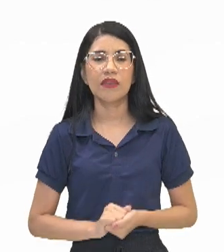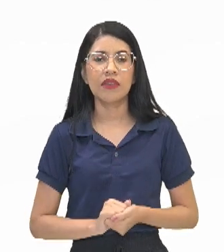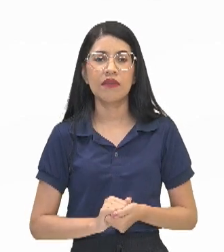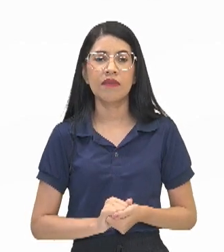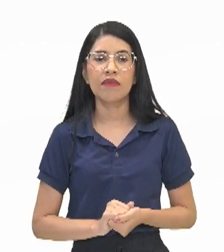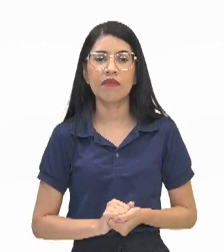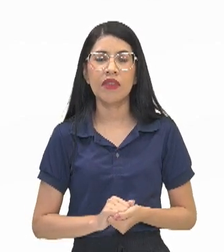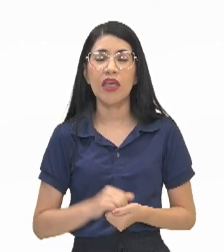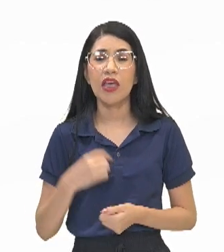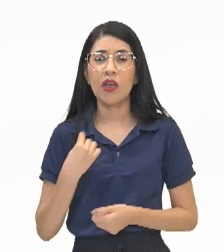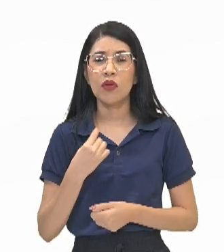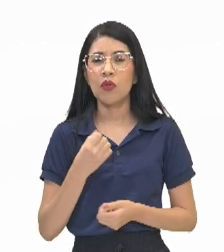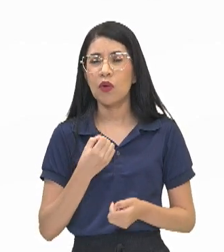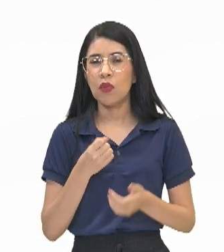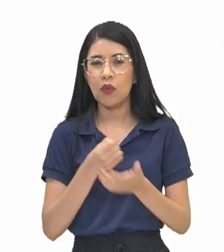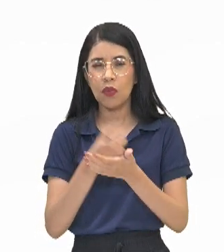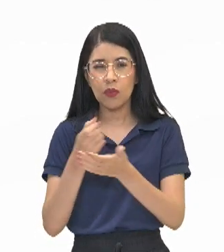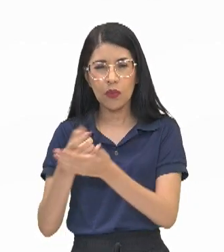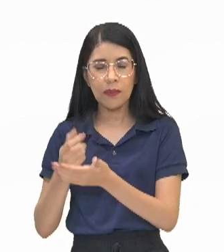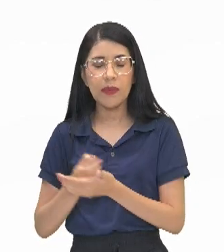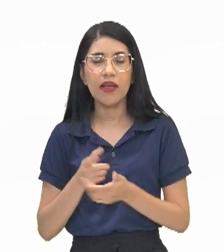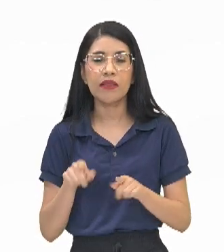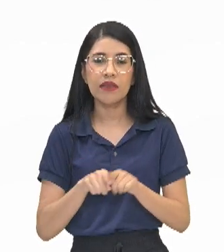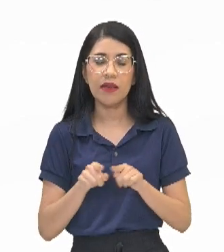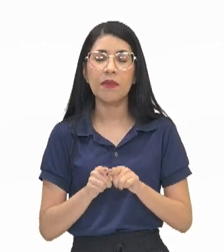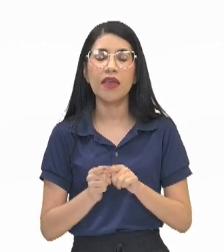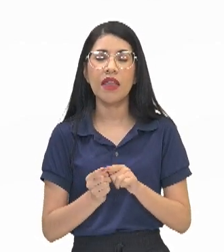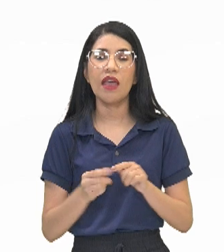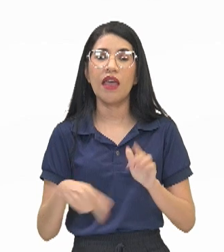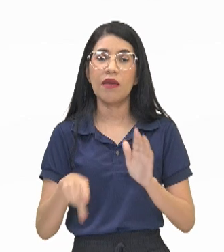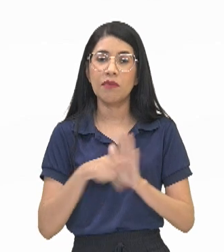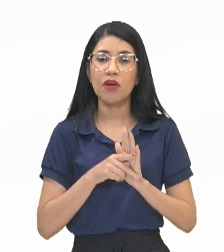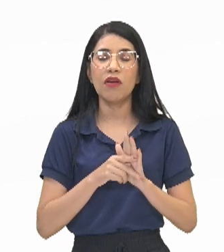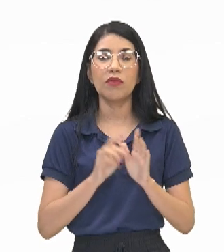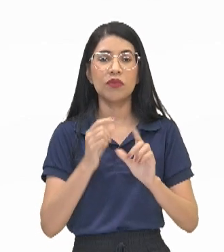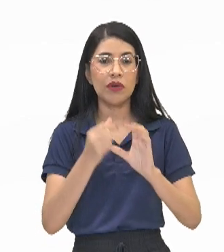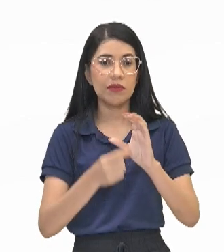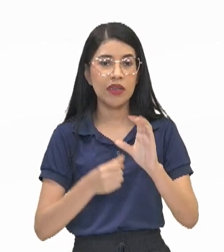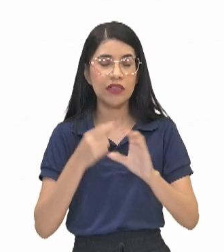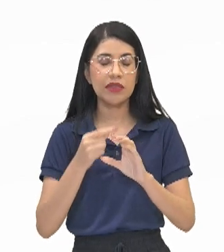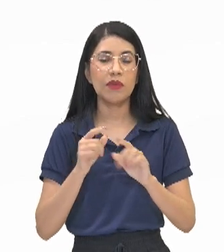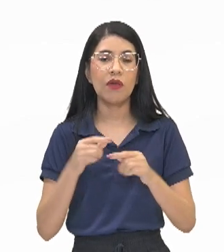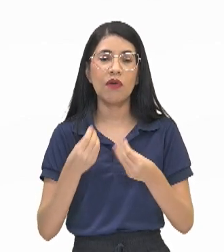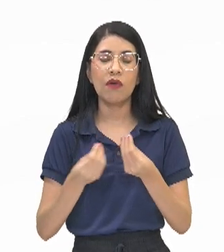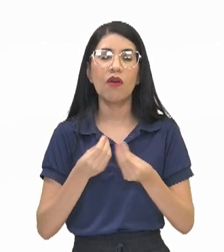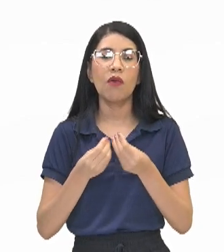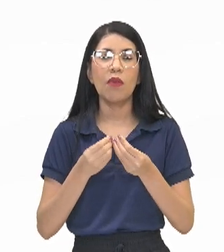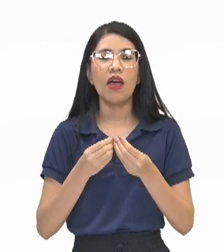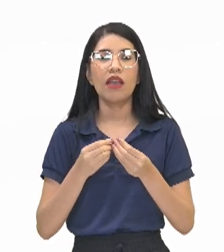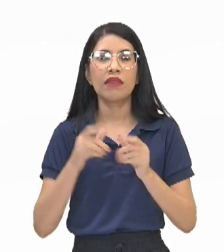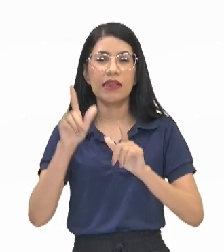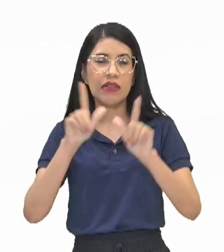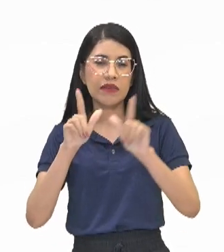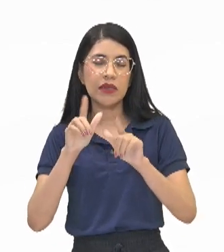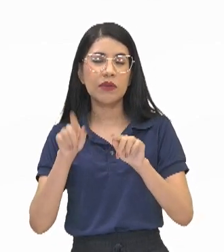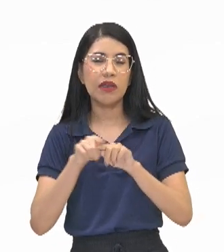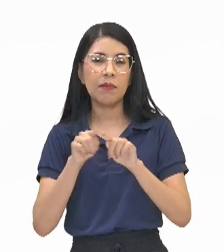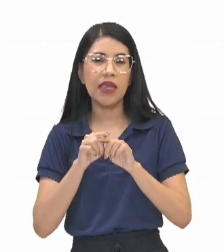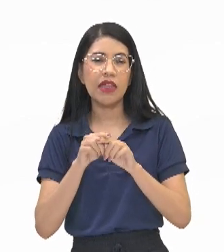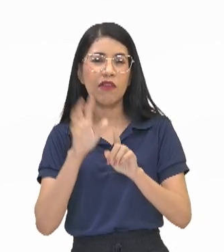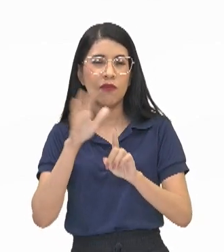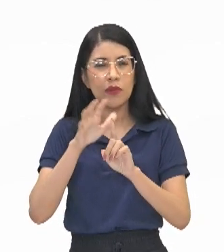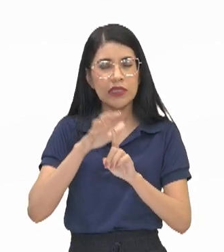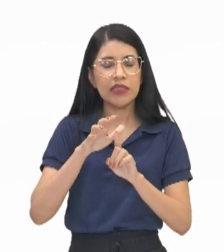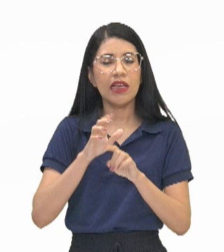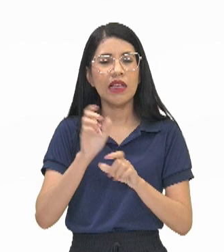até o consumo é instrumentalizado, levando as pessoas pelas mídias a consumir cada vez mais, a